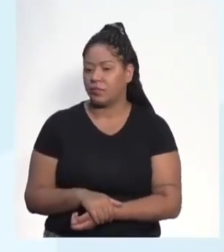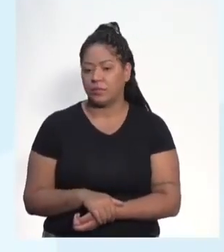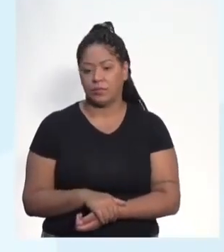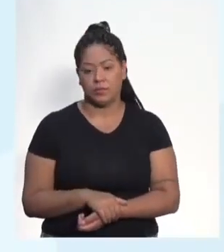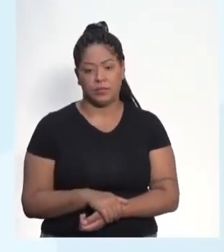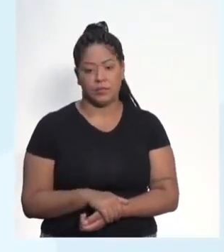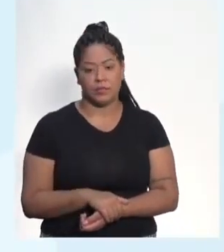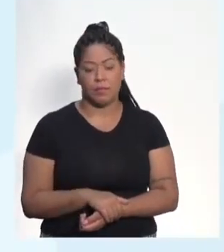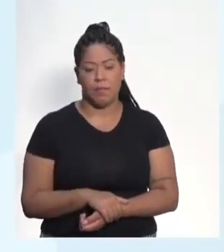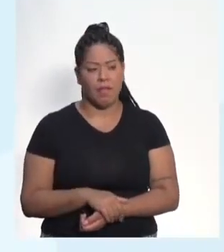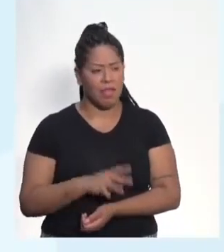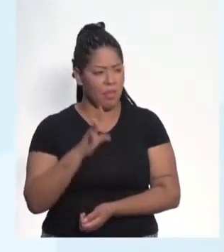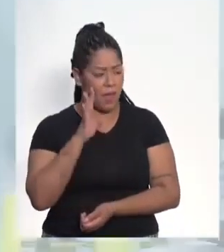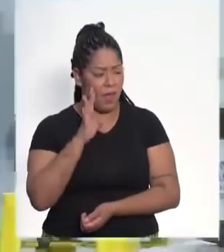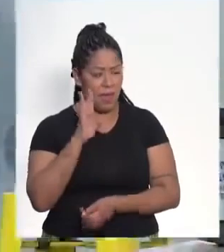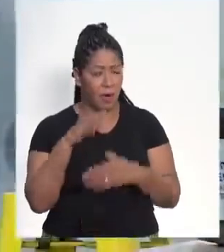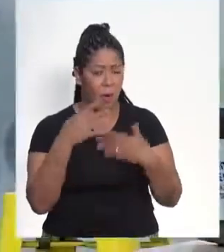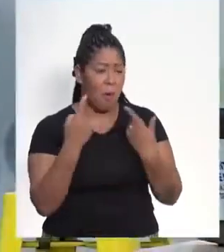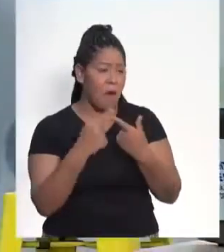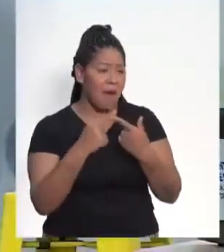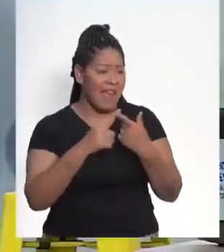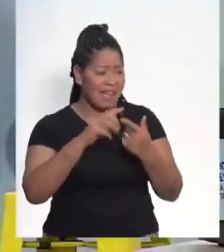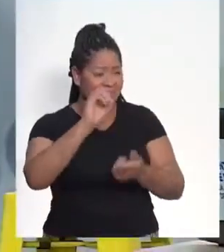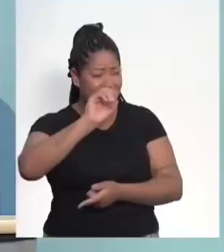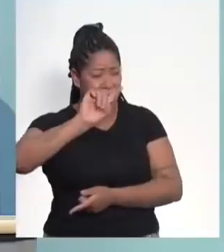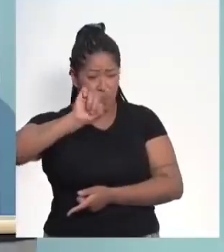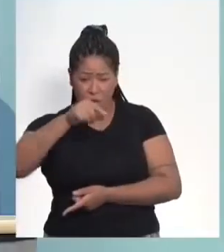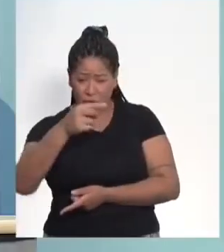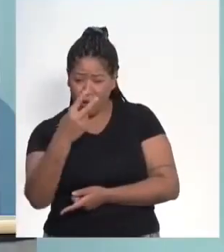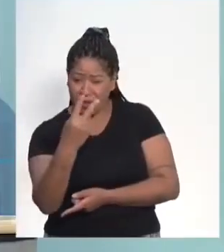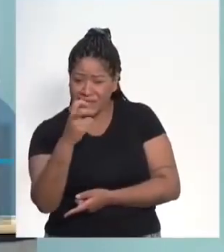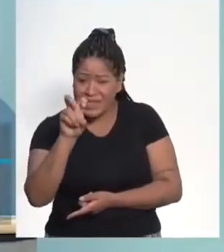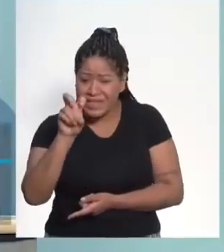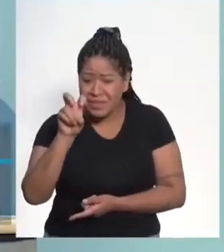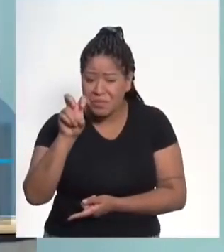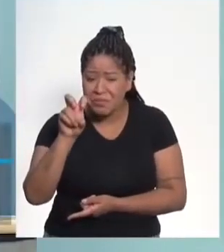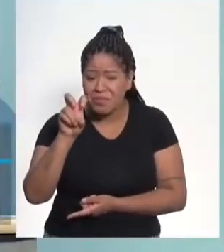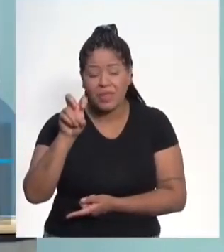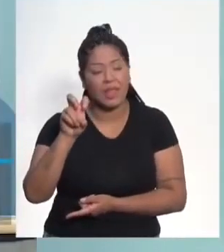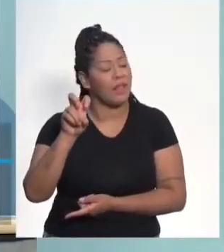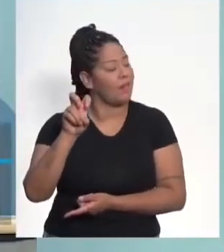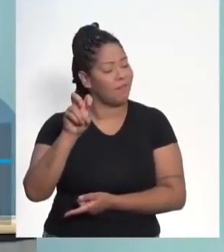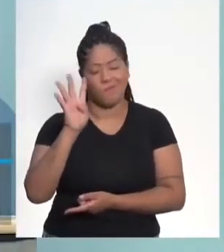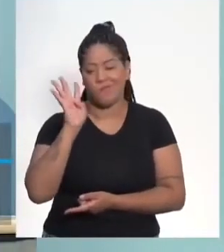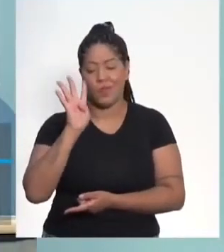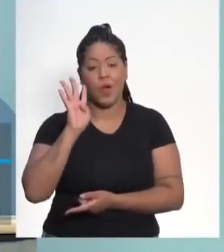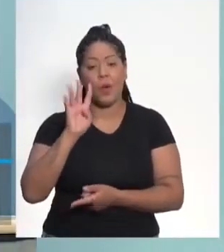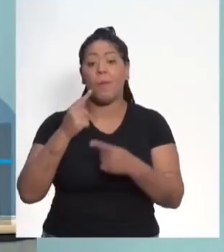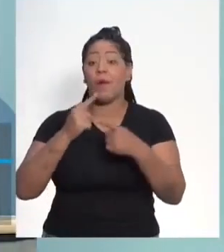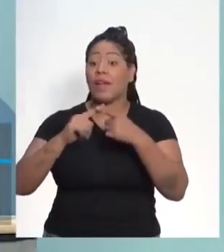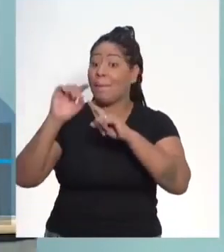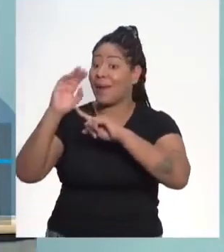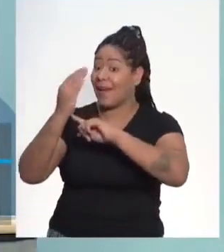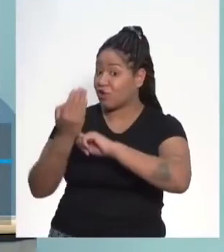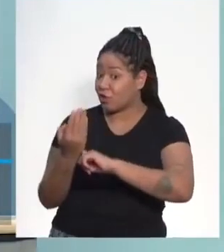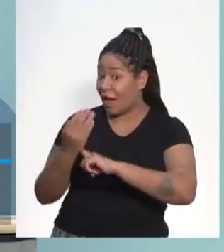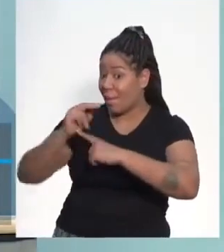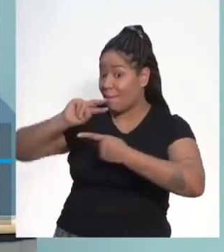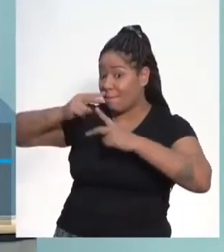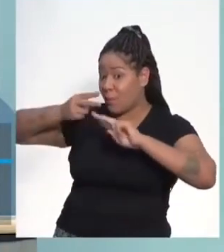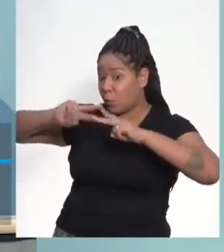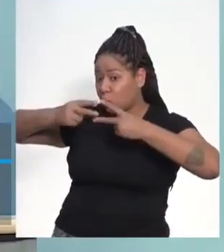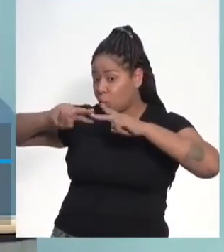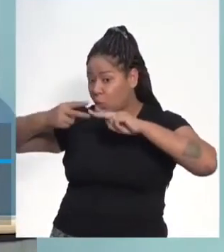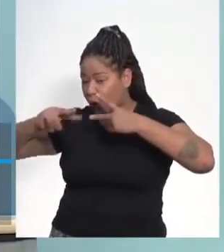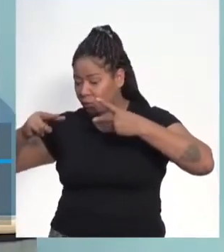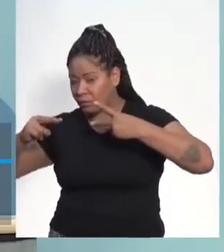0,25, mas não é legal 0,25, né, Alessandra? Não, porque na verdade, assim, para ajudar, o que fez? Passou da representação fracionária